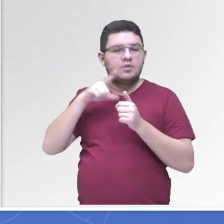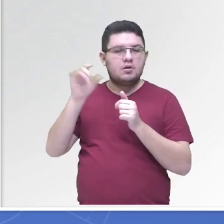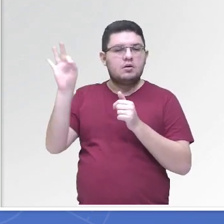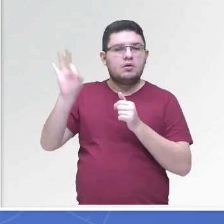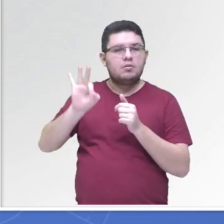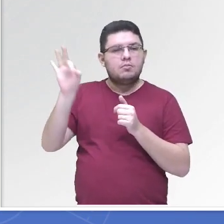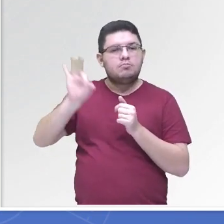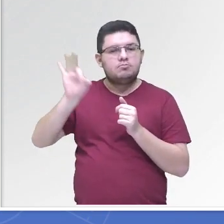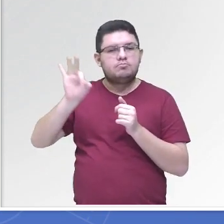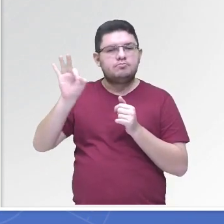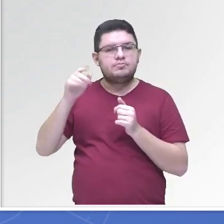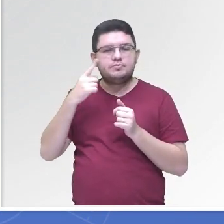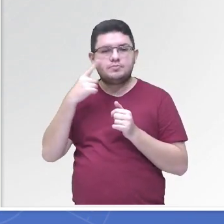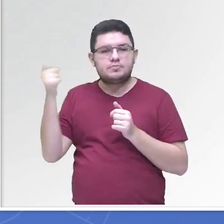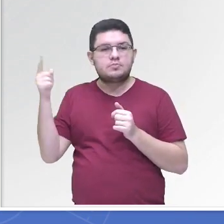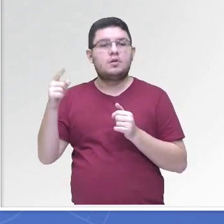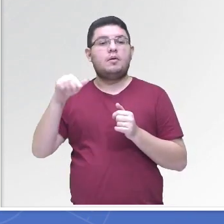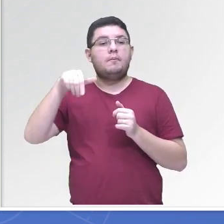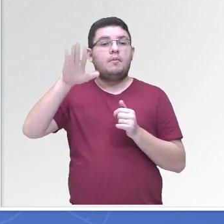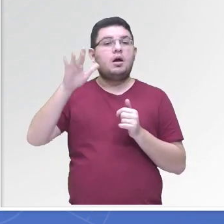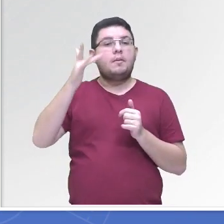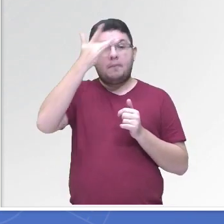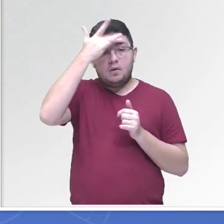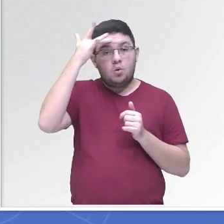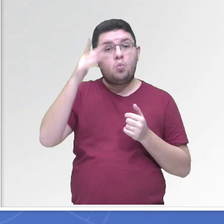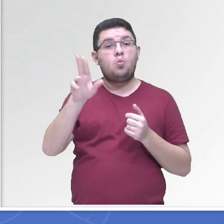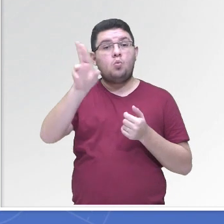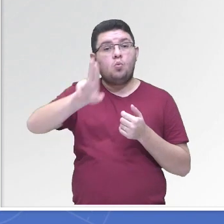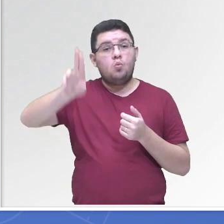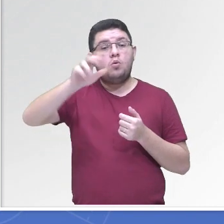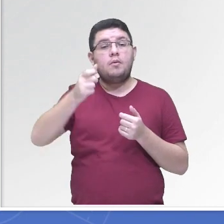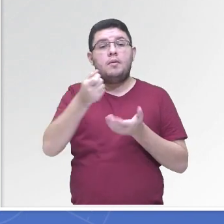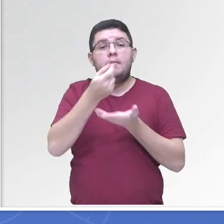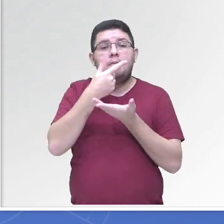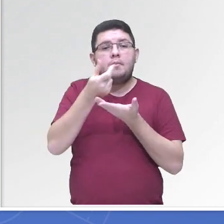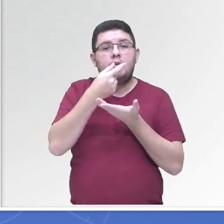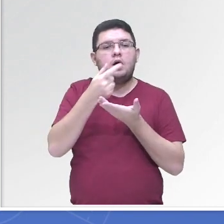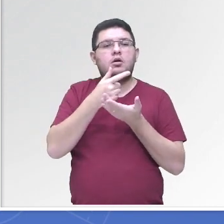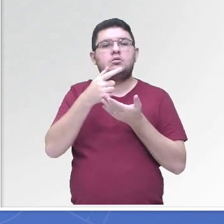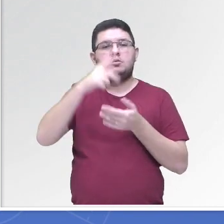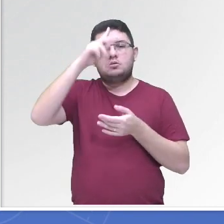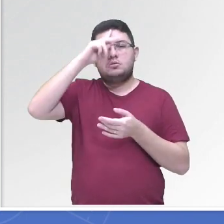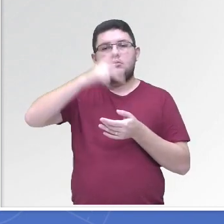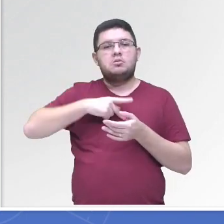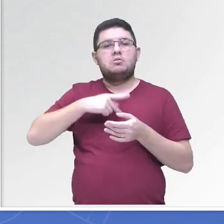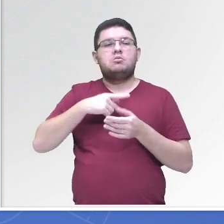vocês quais são os remédios mais consumidos de maneira aleatória, assim,